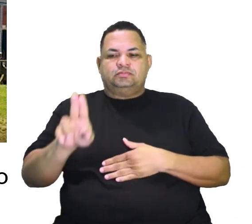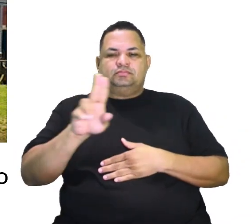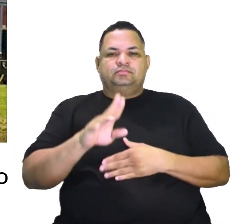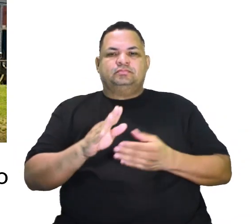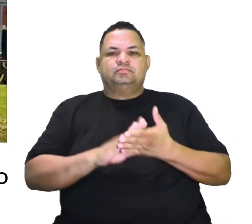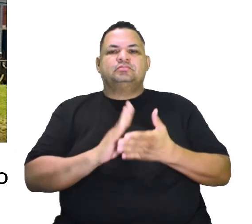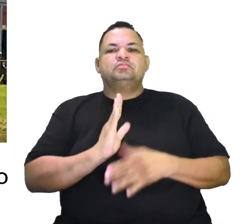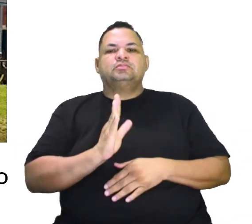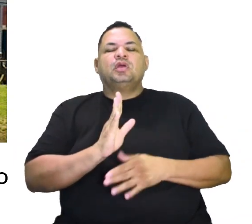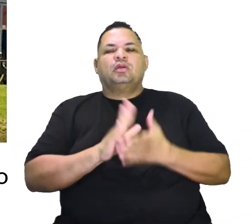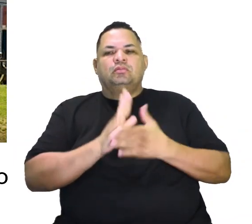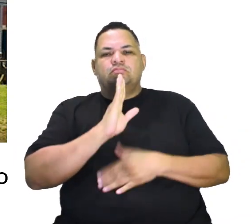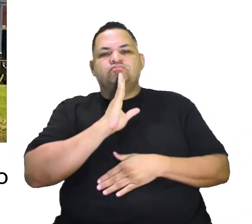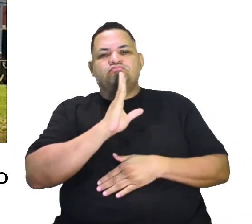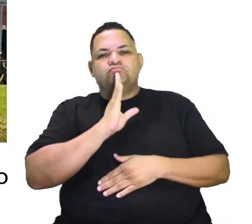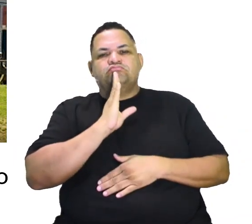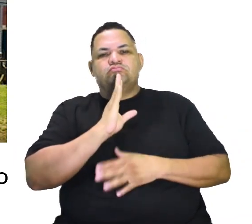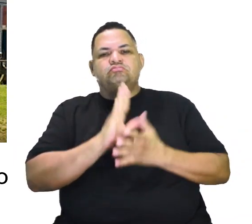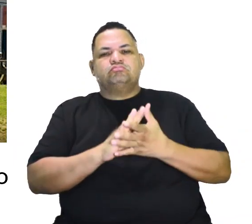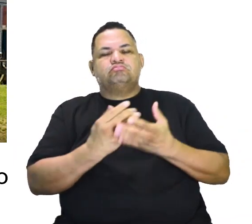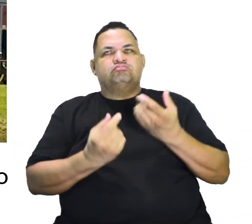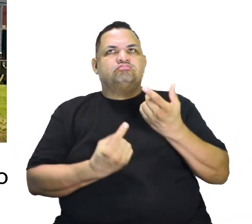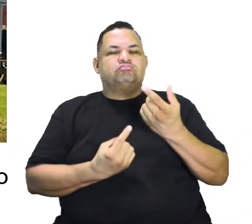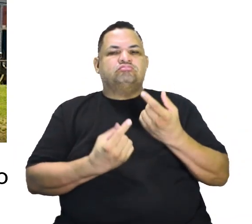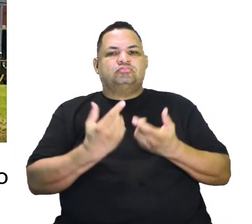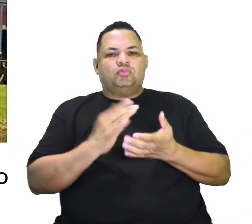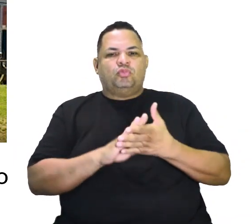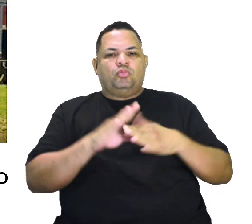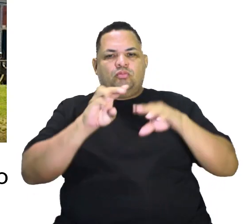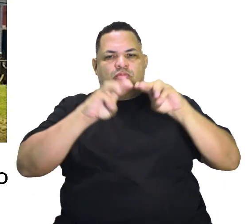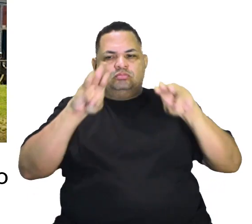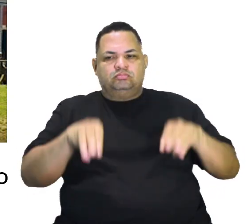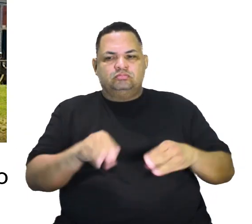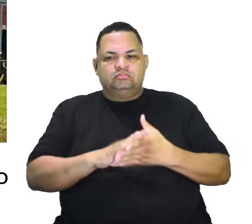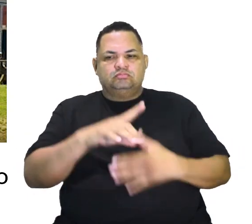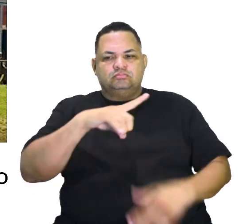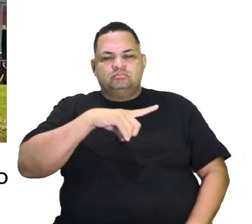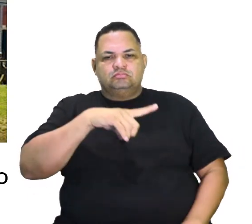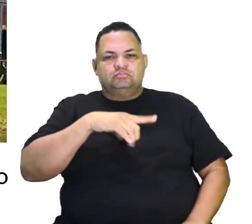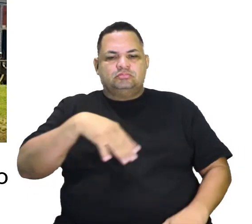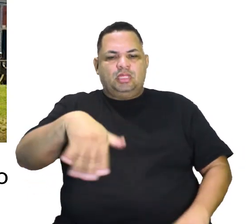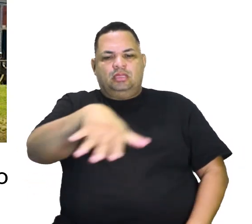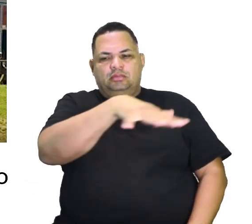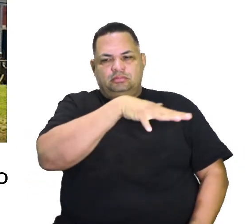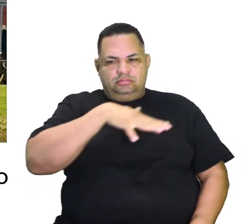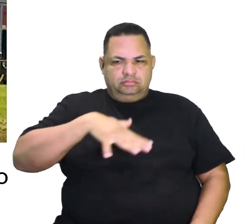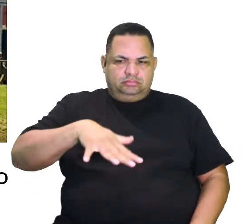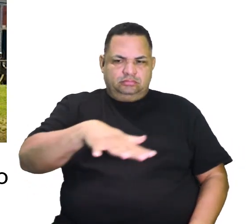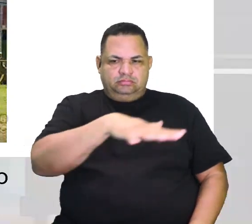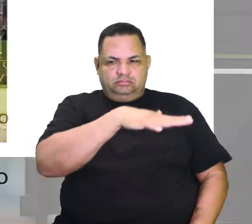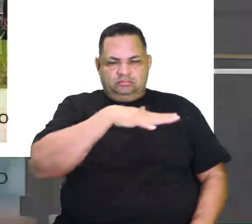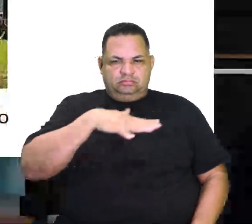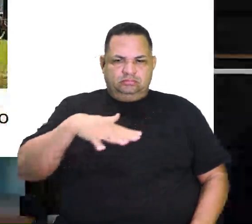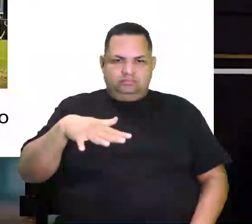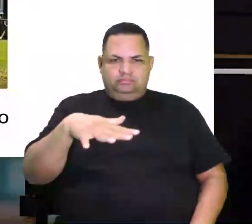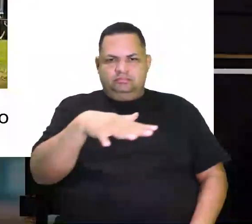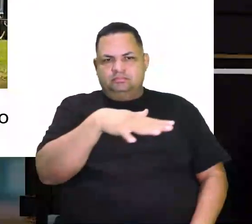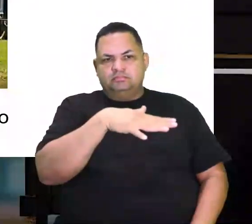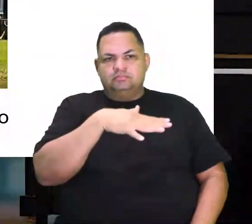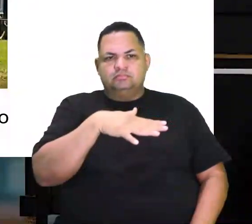já conheceu algum museu? Estudante, aí na sua comunidade tem algum espaço em